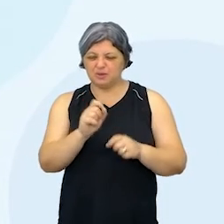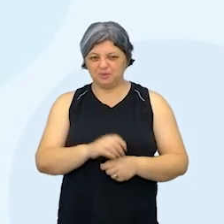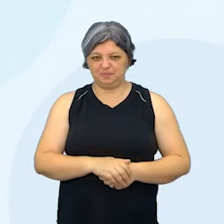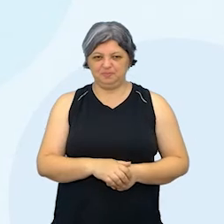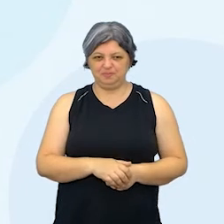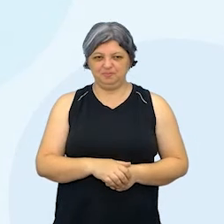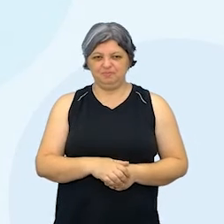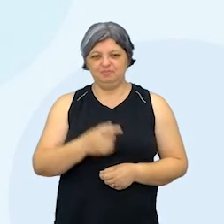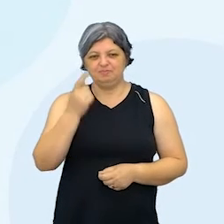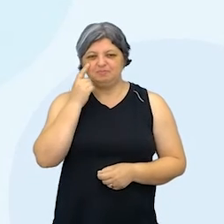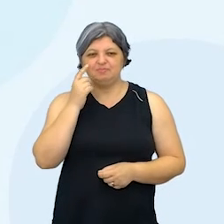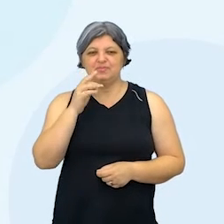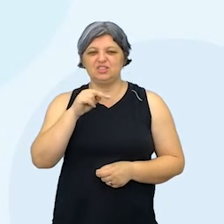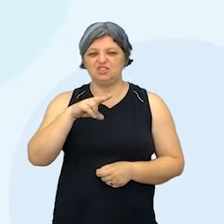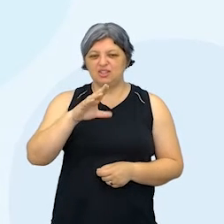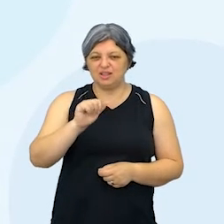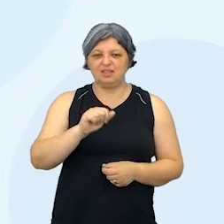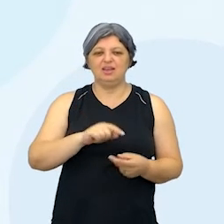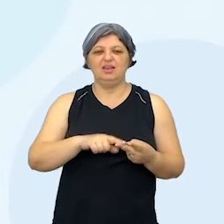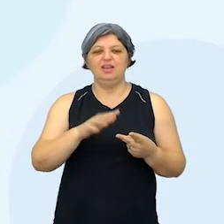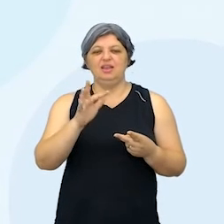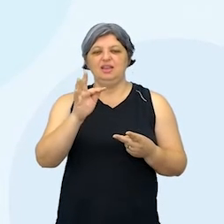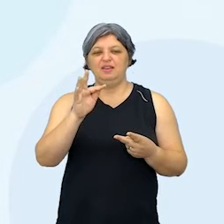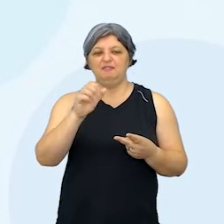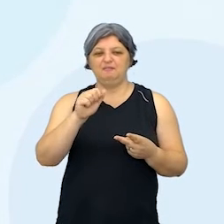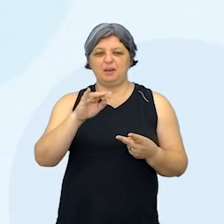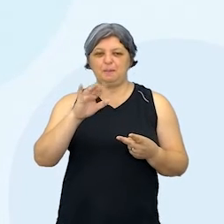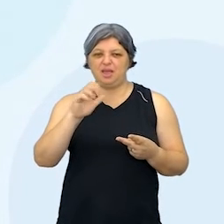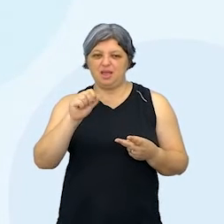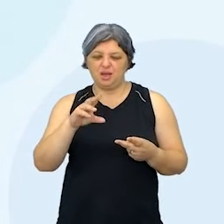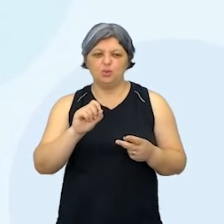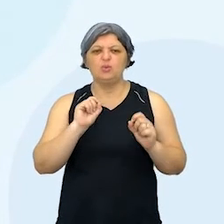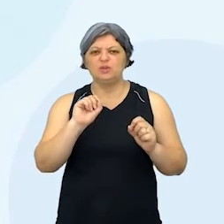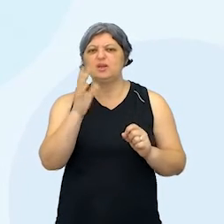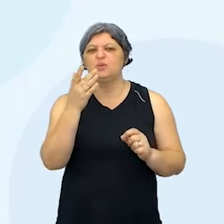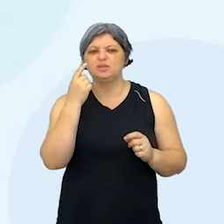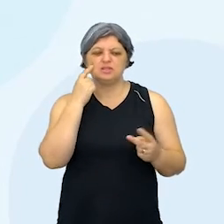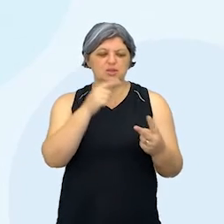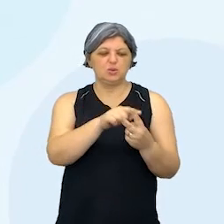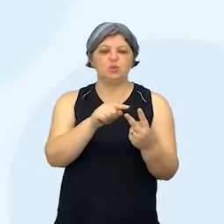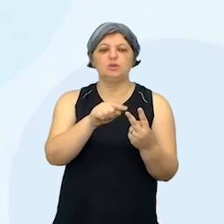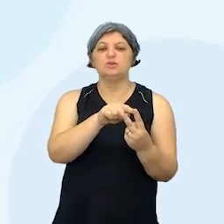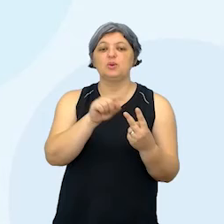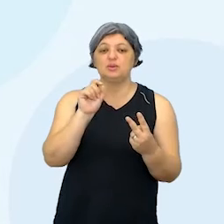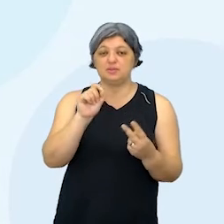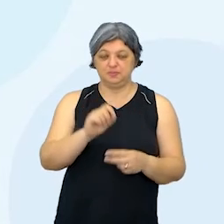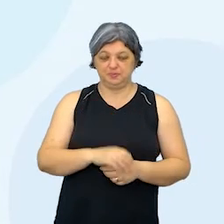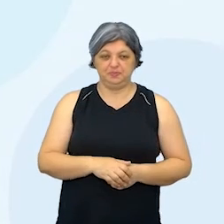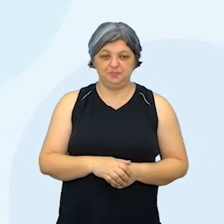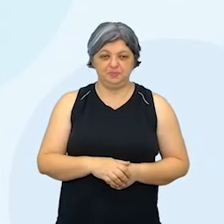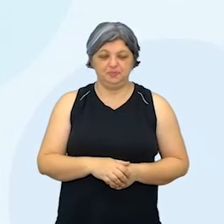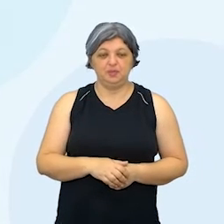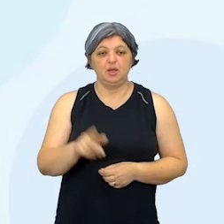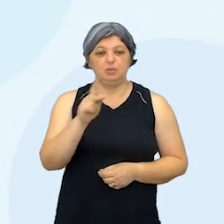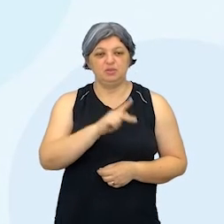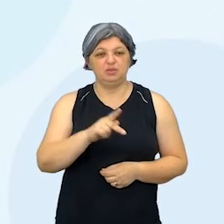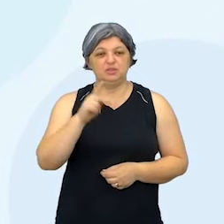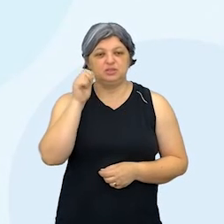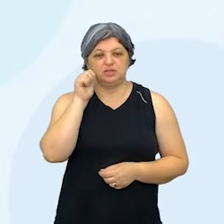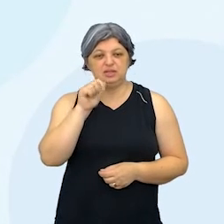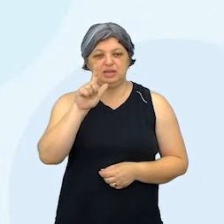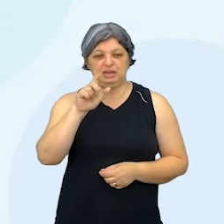para a Tina e para o Fabiano e o que está aparentando que está acontecendo entre eles aí. A professora Leila fala que percebe